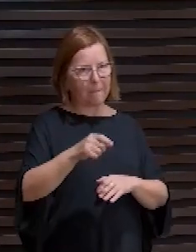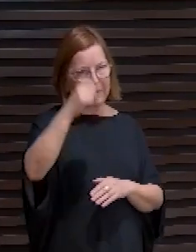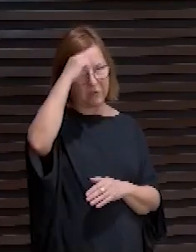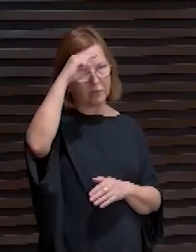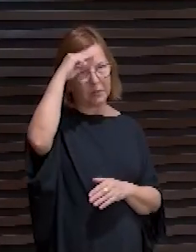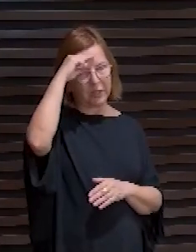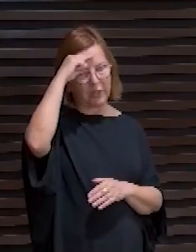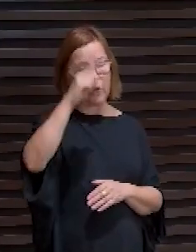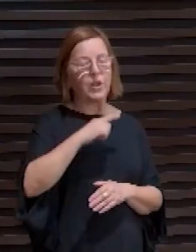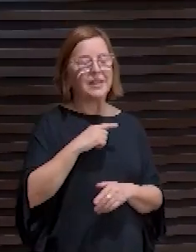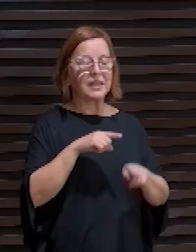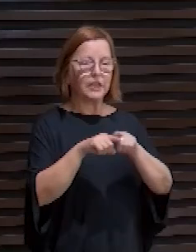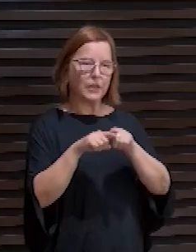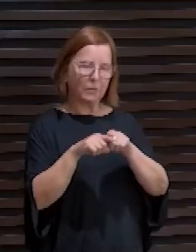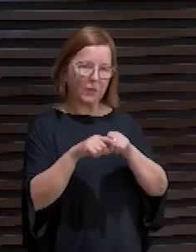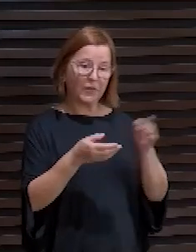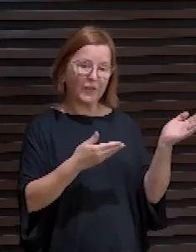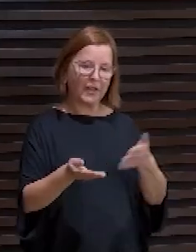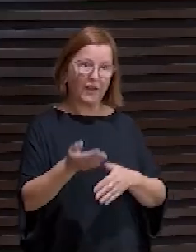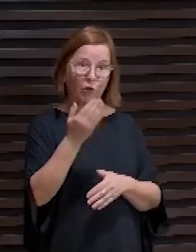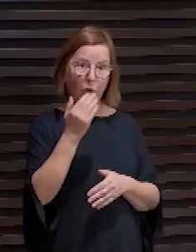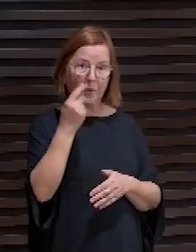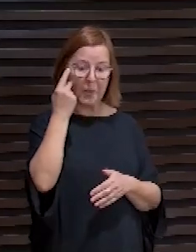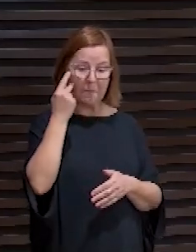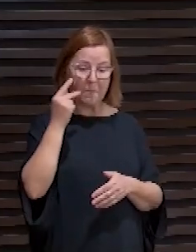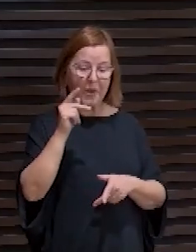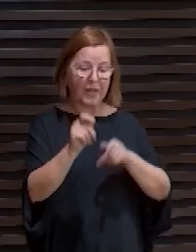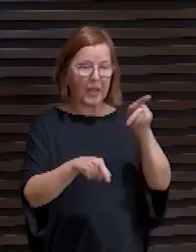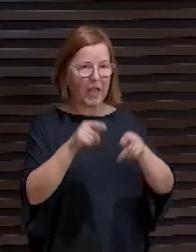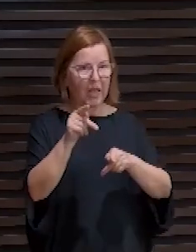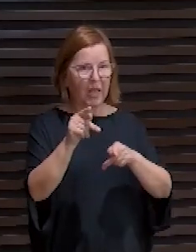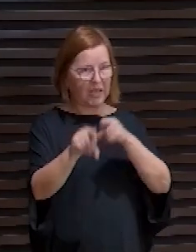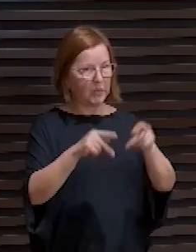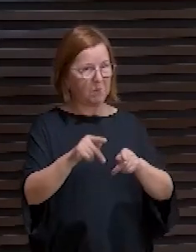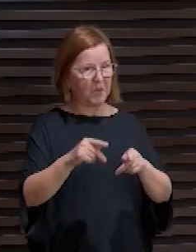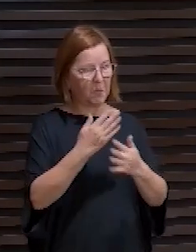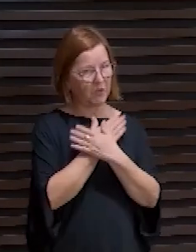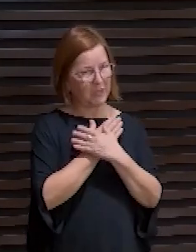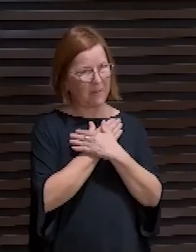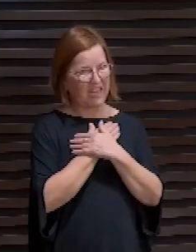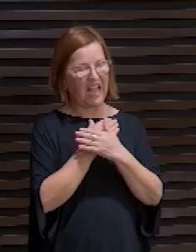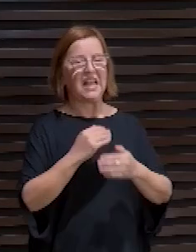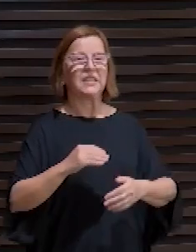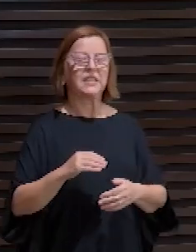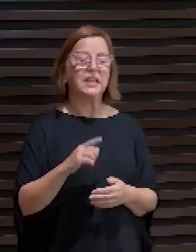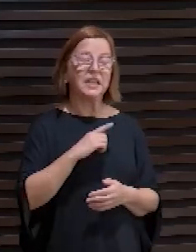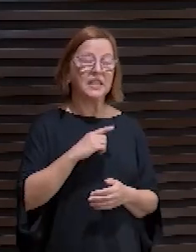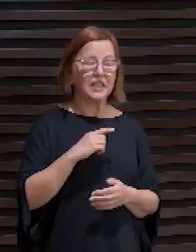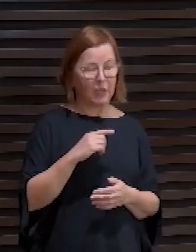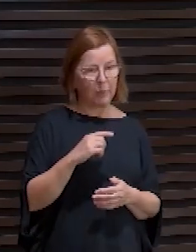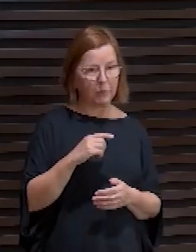a levar para outros. Nós temos irmãos durante a semana se preparando para ensinar a palavra às crianças. Nós temos